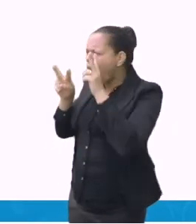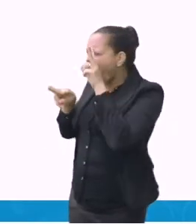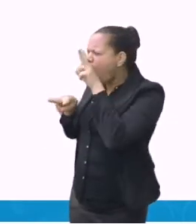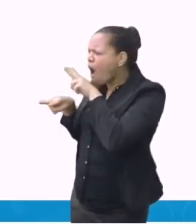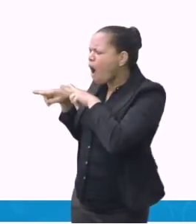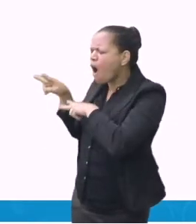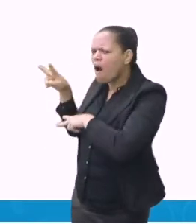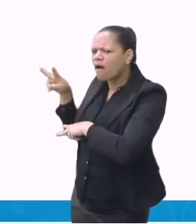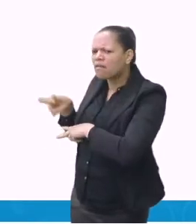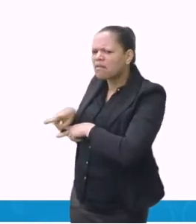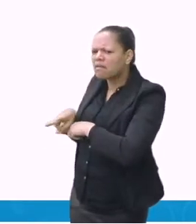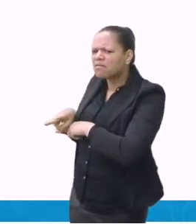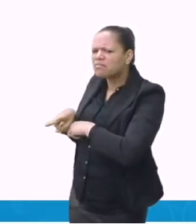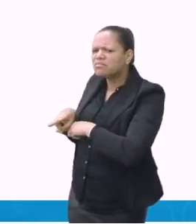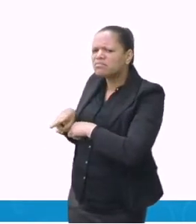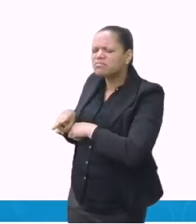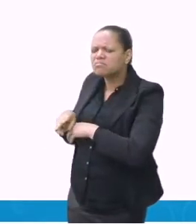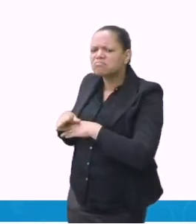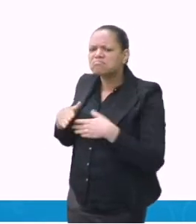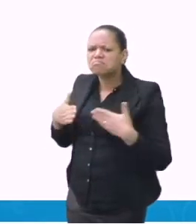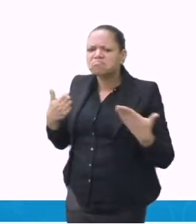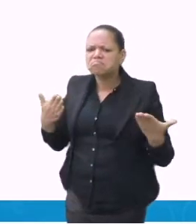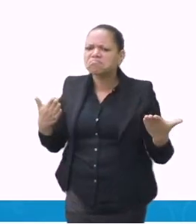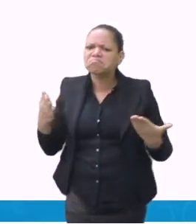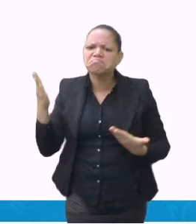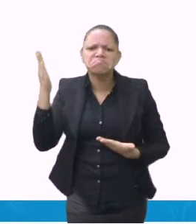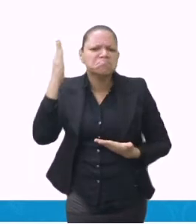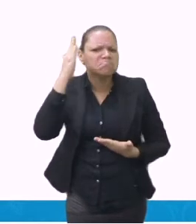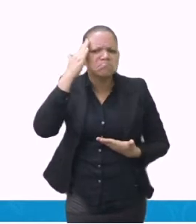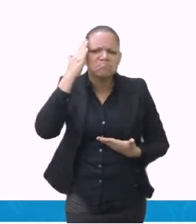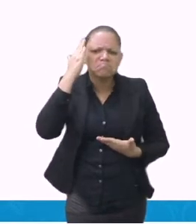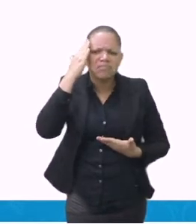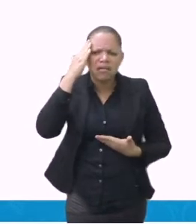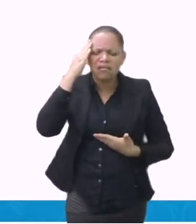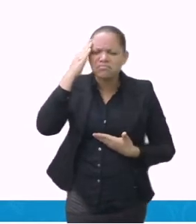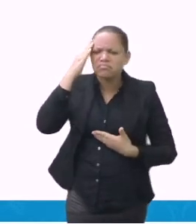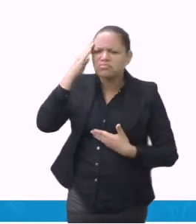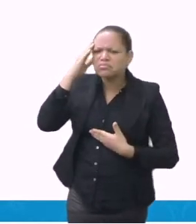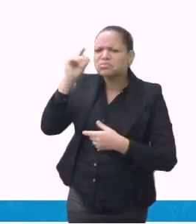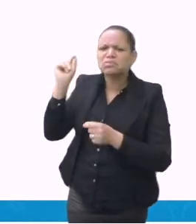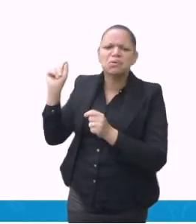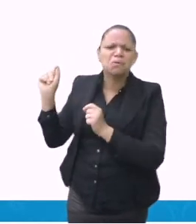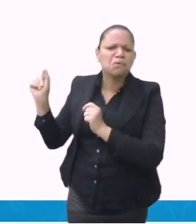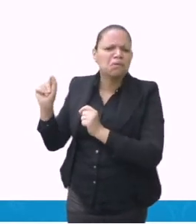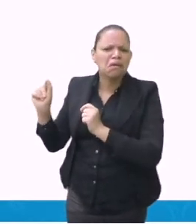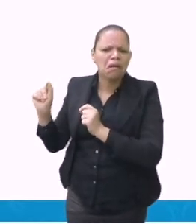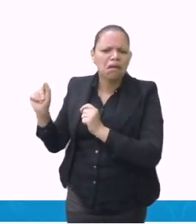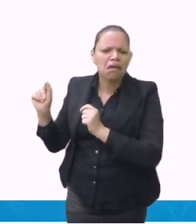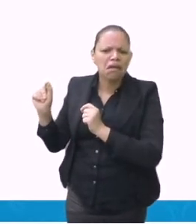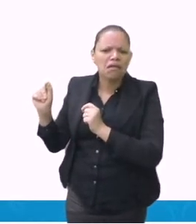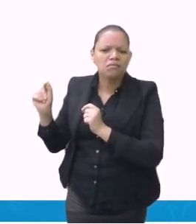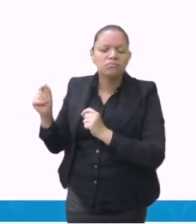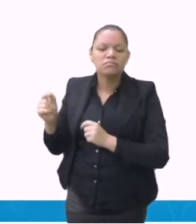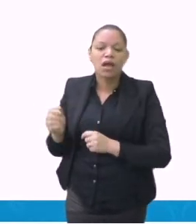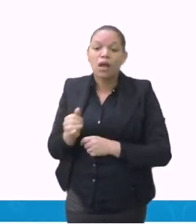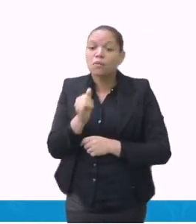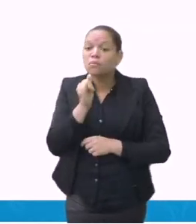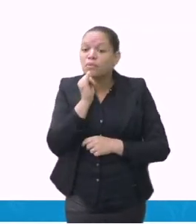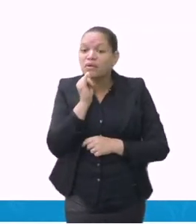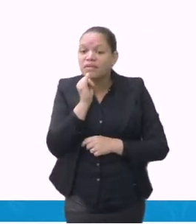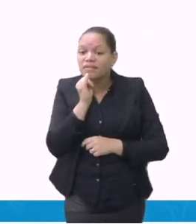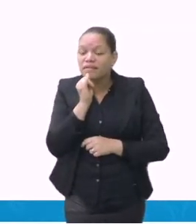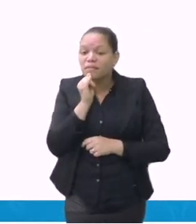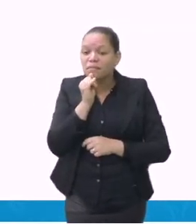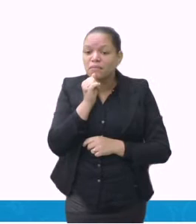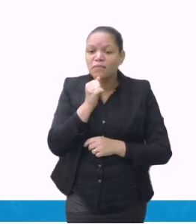queijo que está aqui, está localizado em qual posição? Ou seja, eu